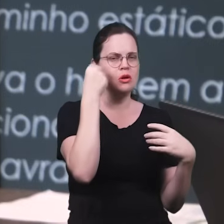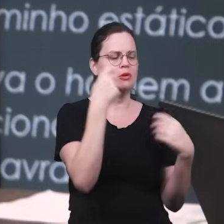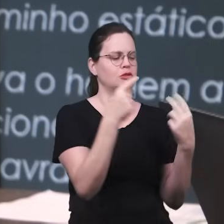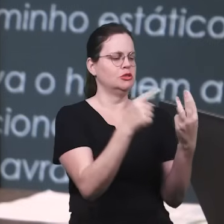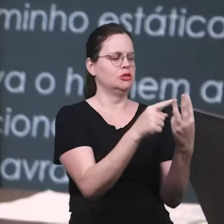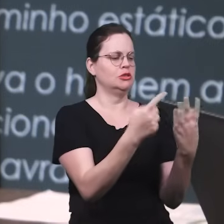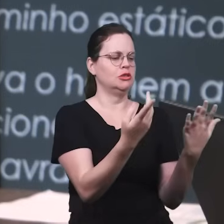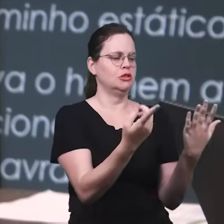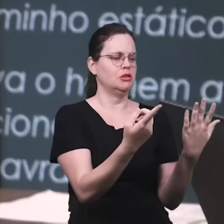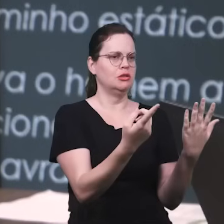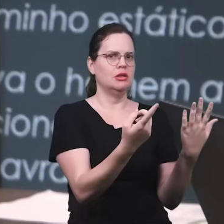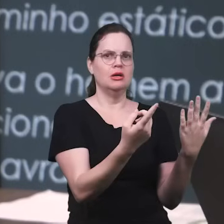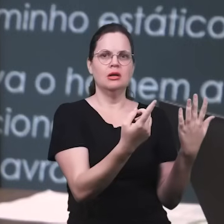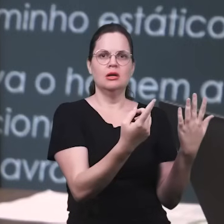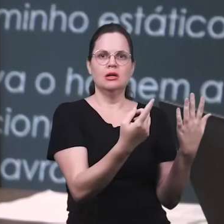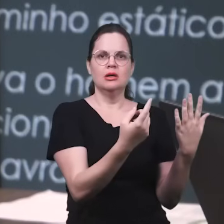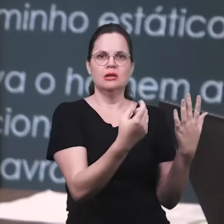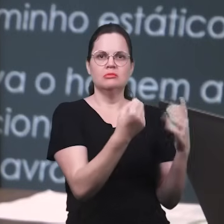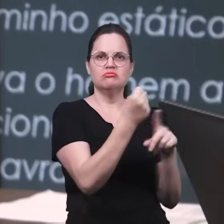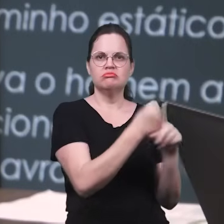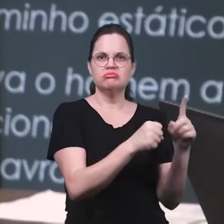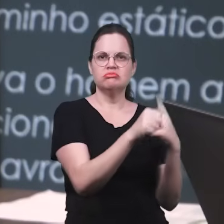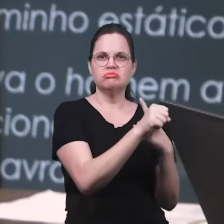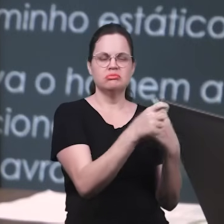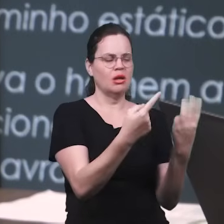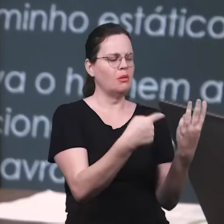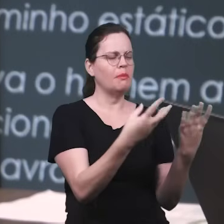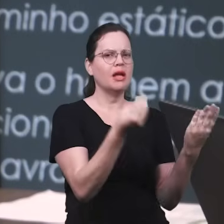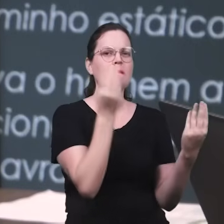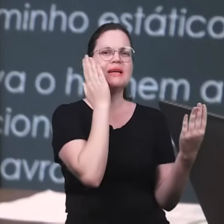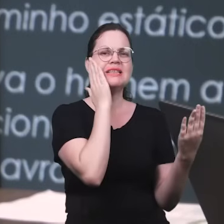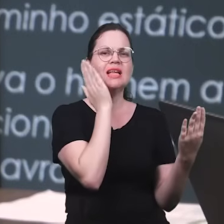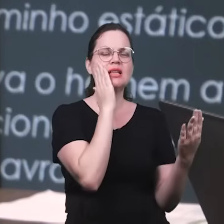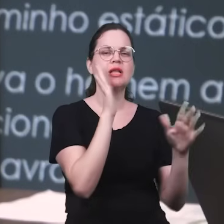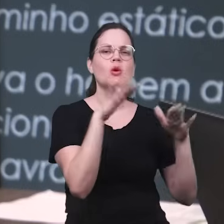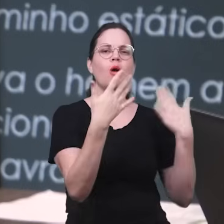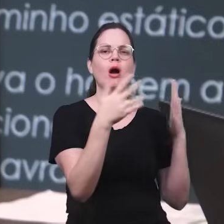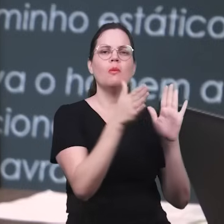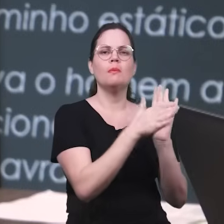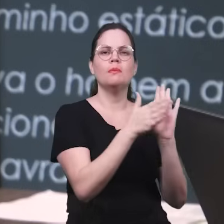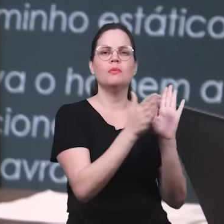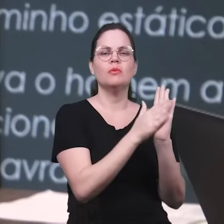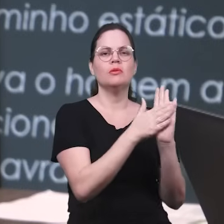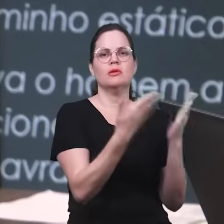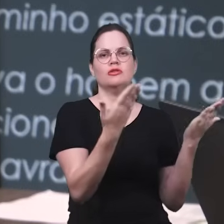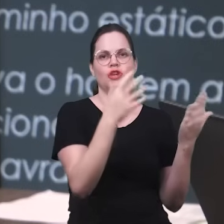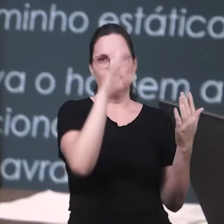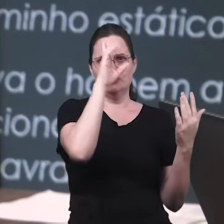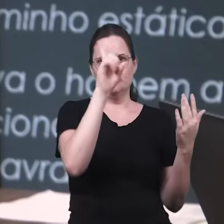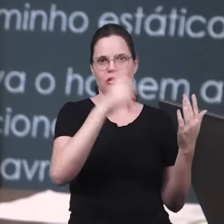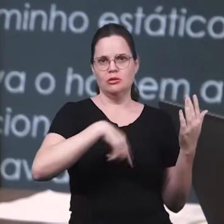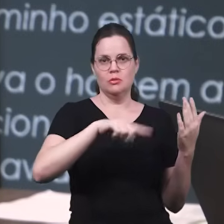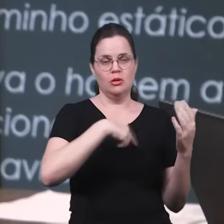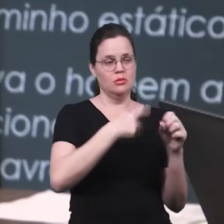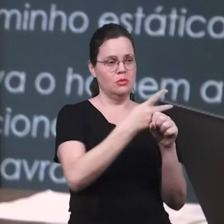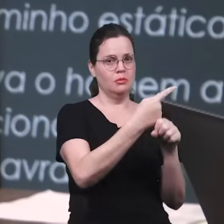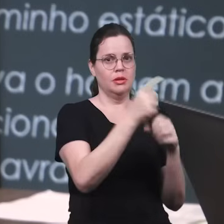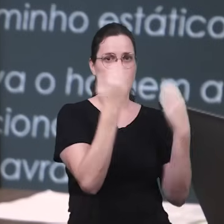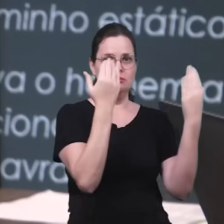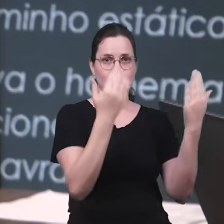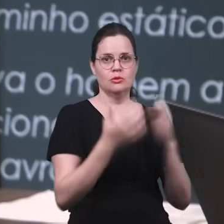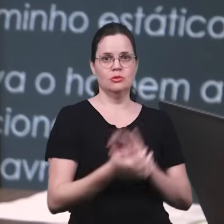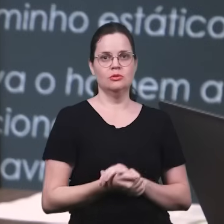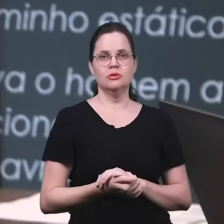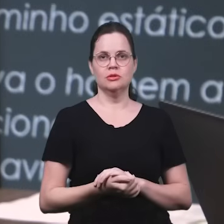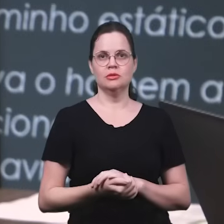para entender os propósitos de Deus para o homem. Está vendo? São recursos humanos. Mas, e isso é bom